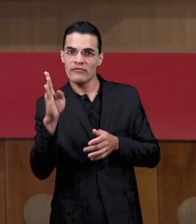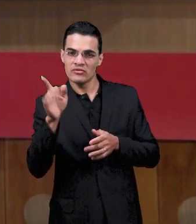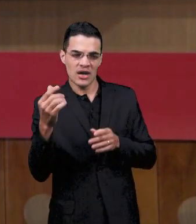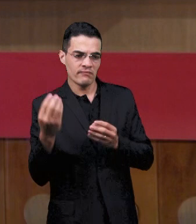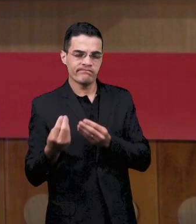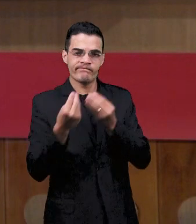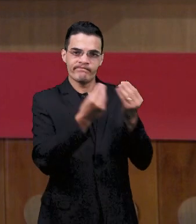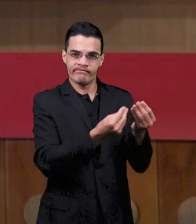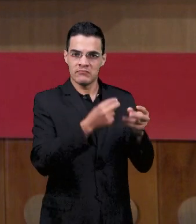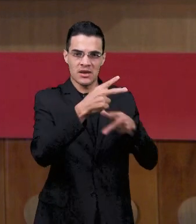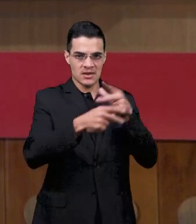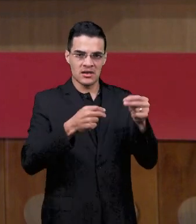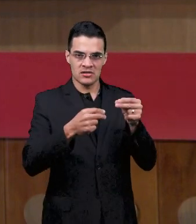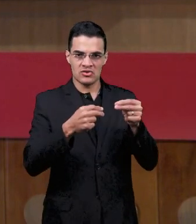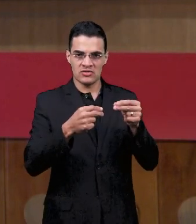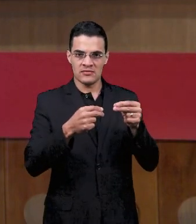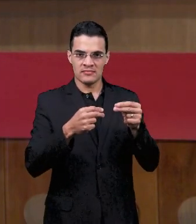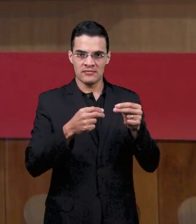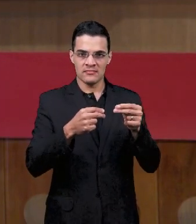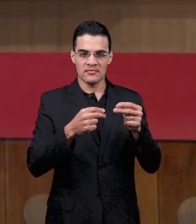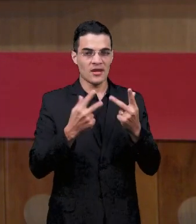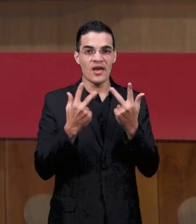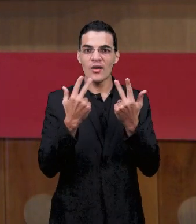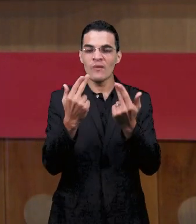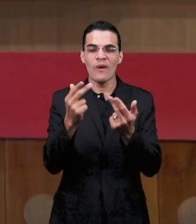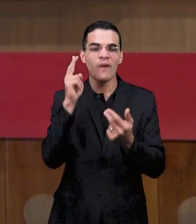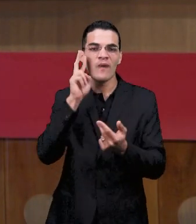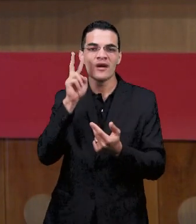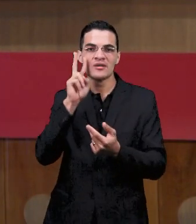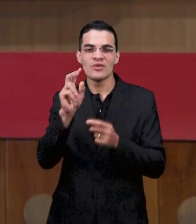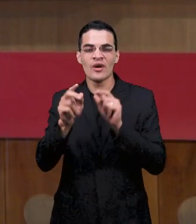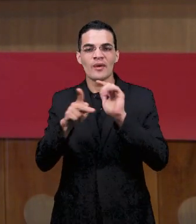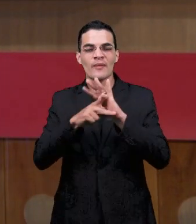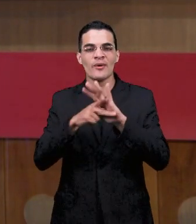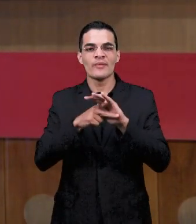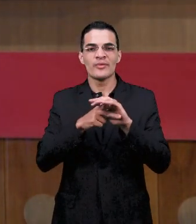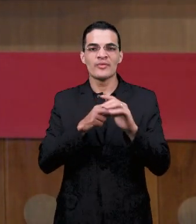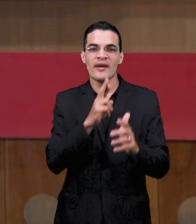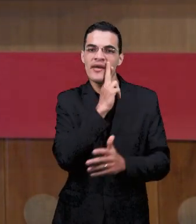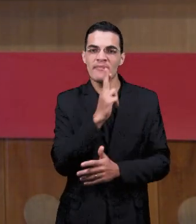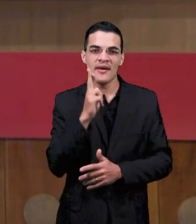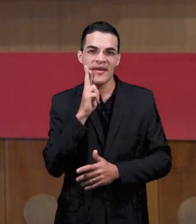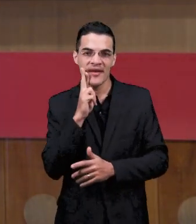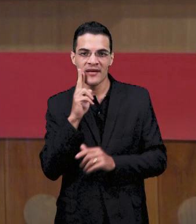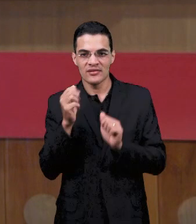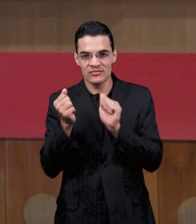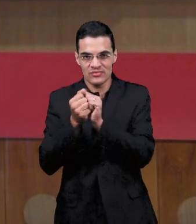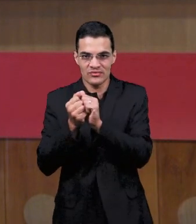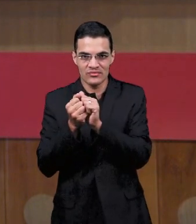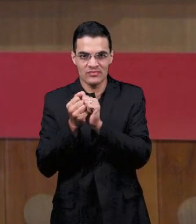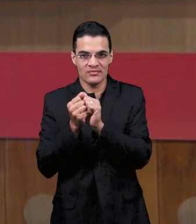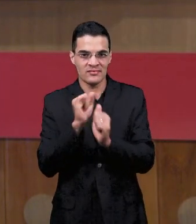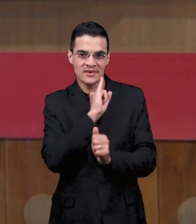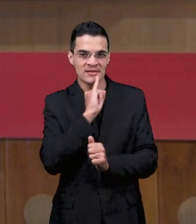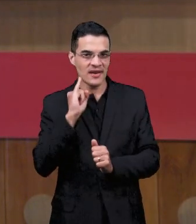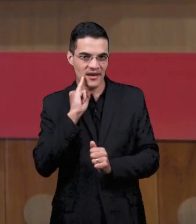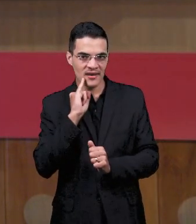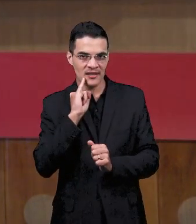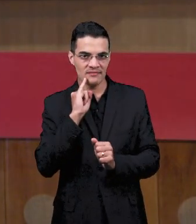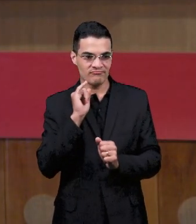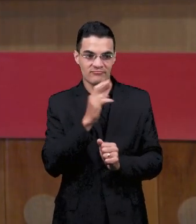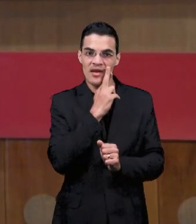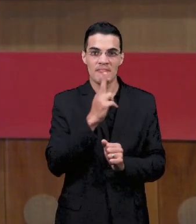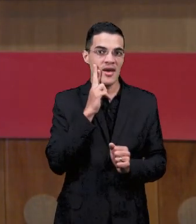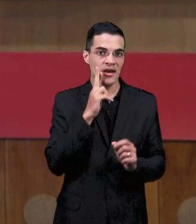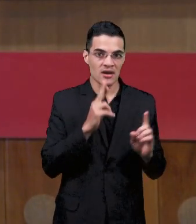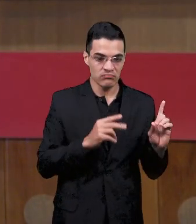Isaac, levando os pendentes, os colares que ganhou dele. É o texto de Apocalipse.